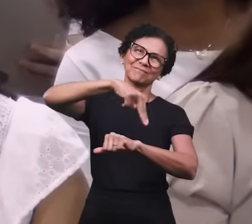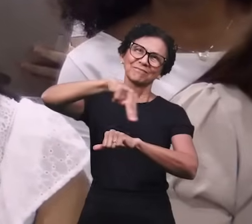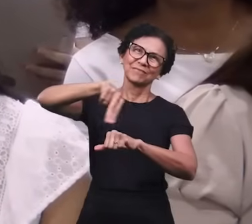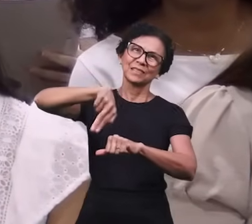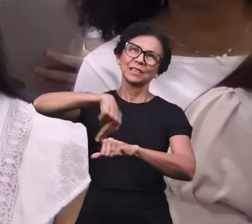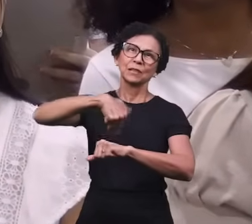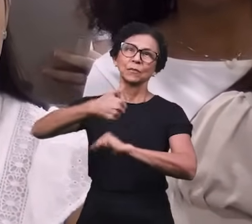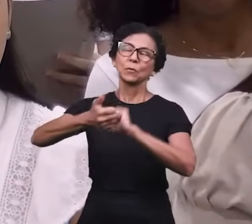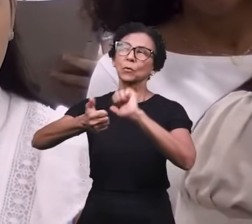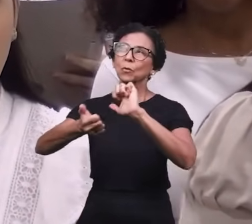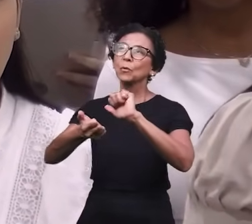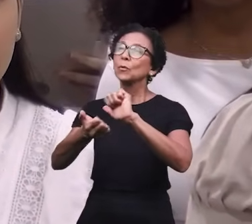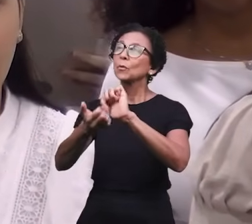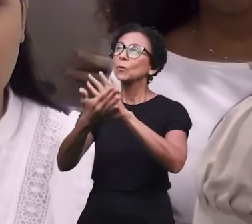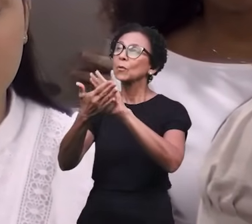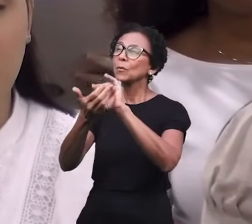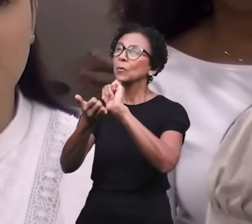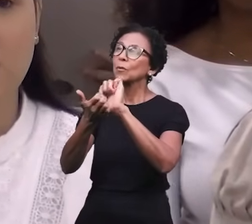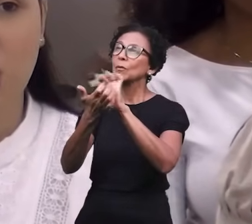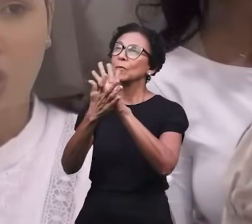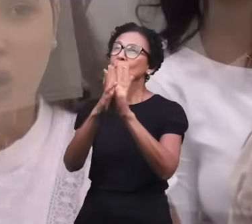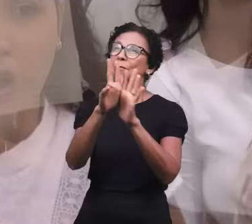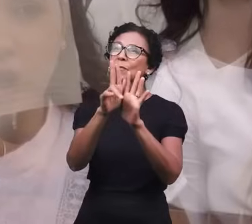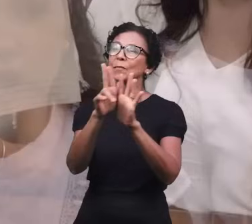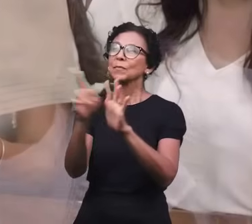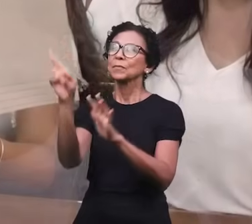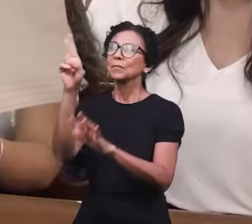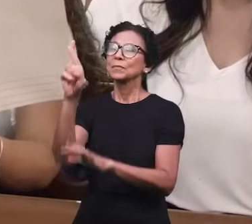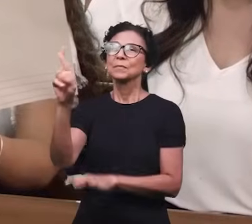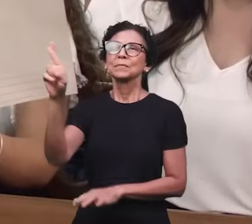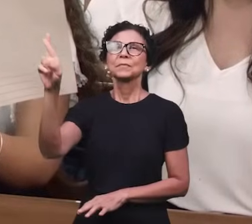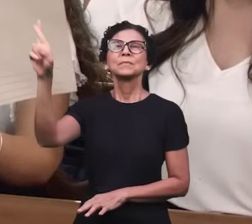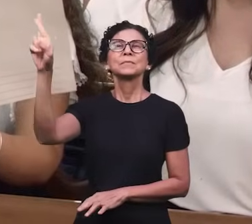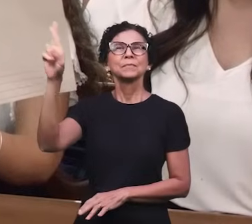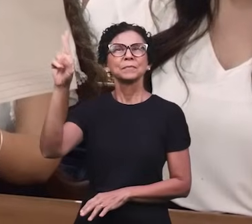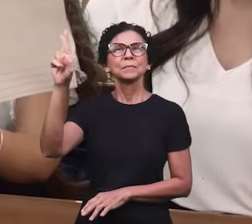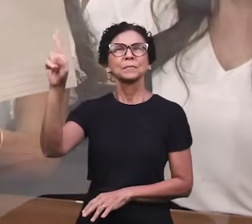em louvores e Deus achou.